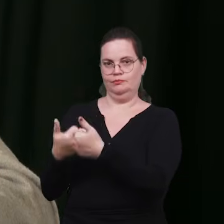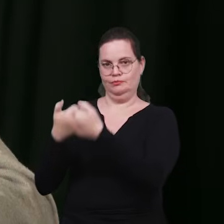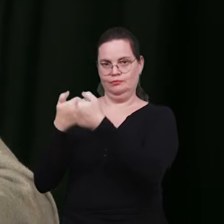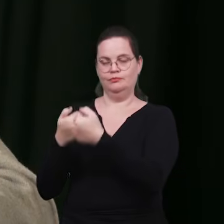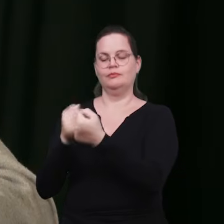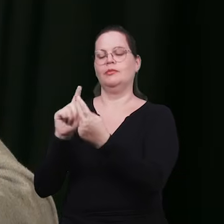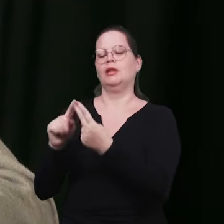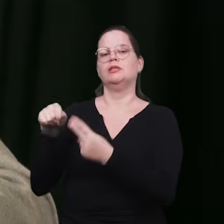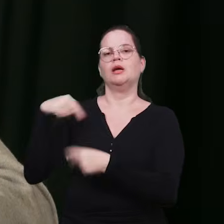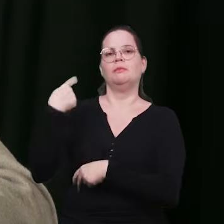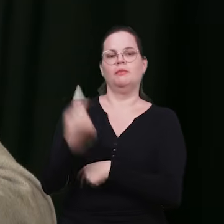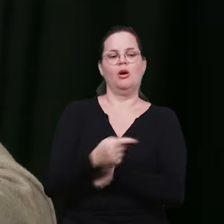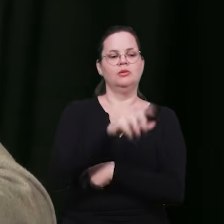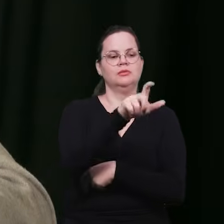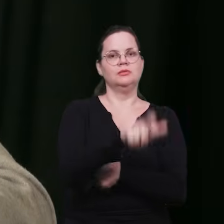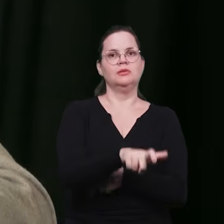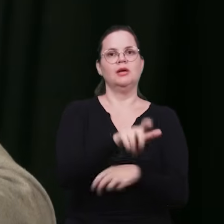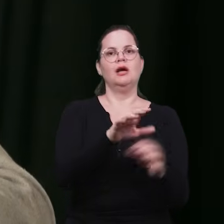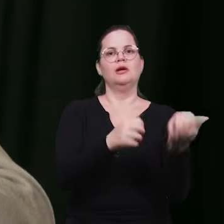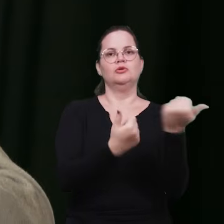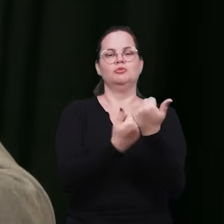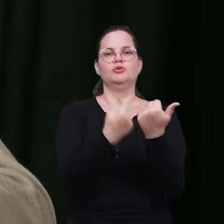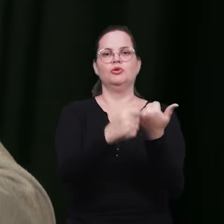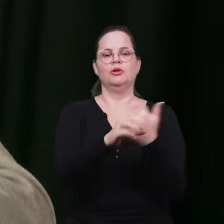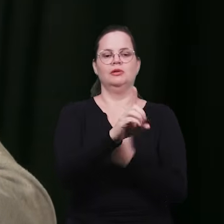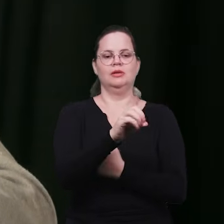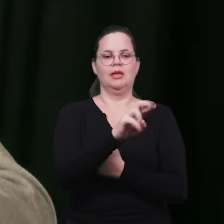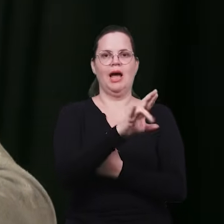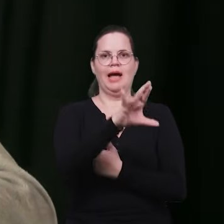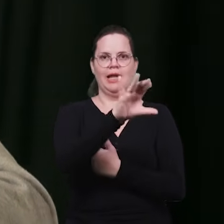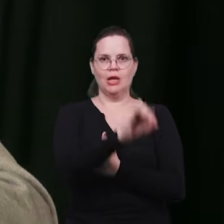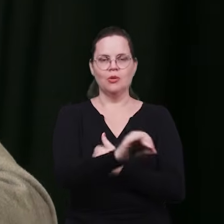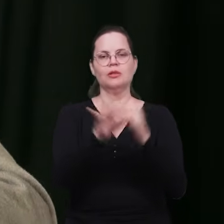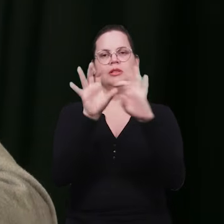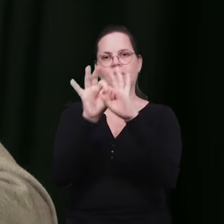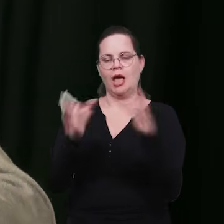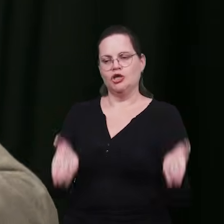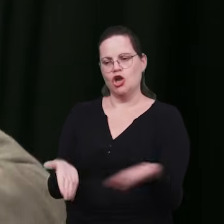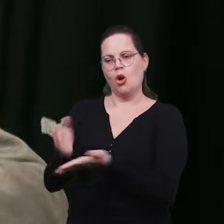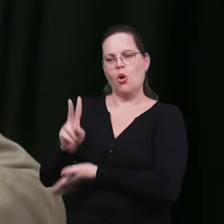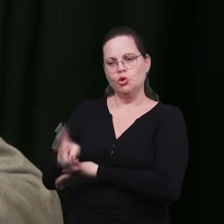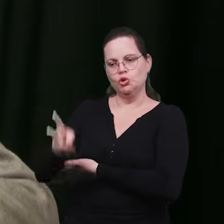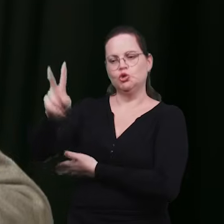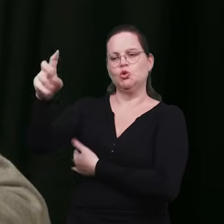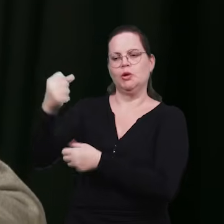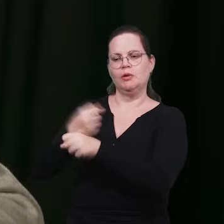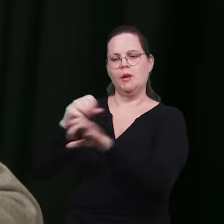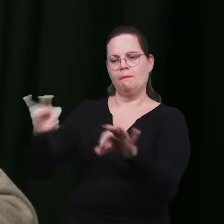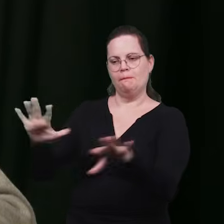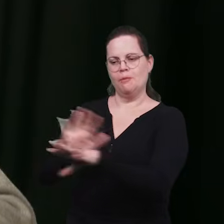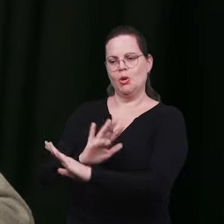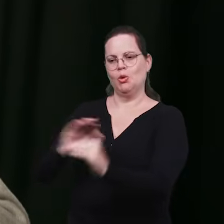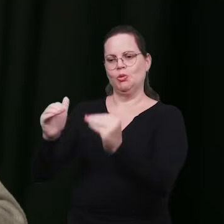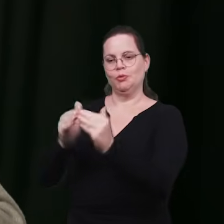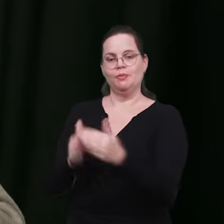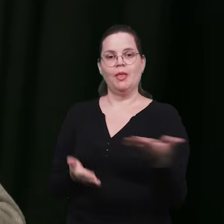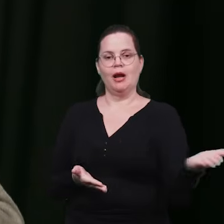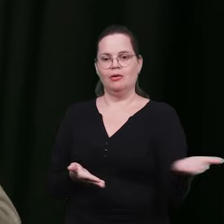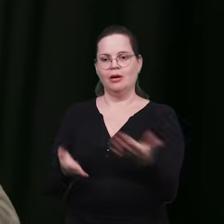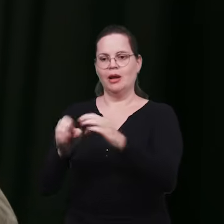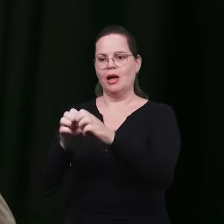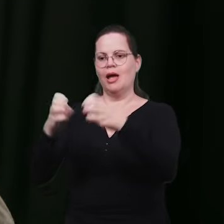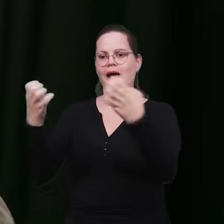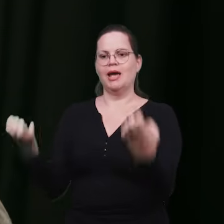de Dario, o Senhor vai permitir a conclusão da construção do templo. E agora o Senhor envia Esdras, sabe para